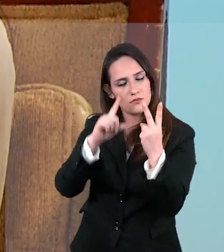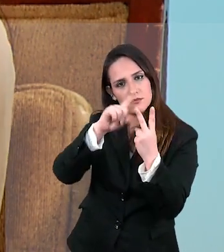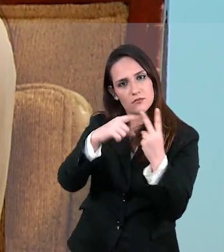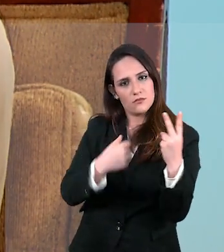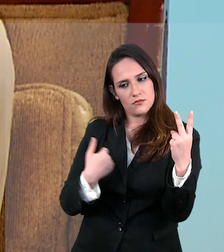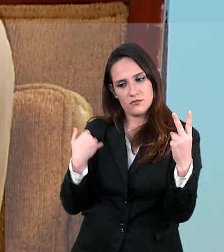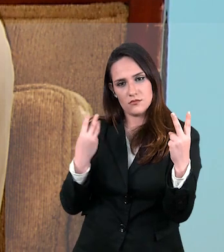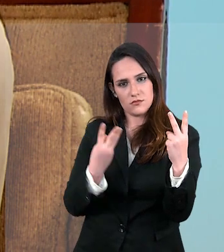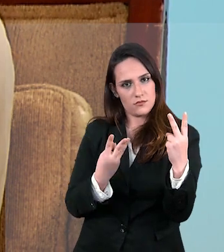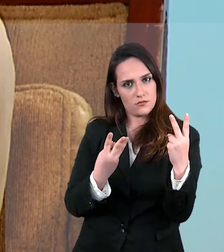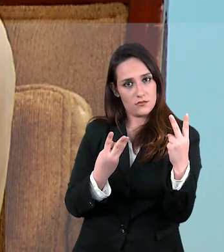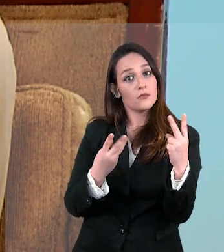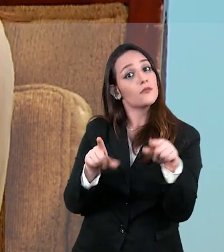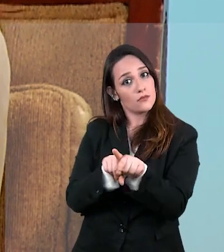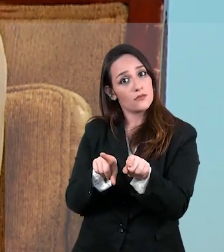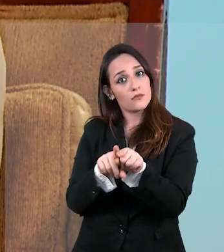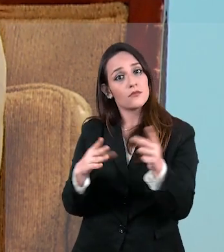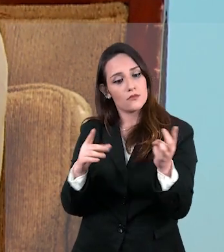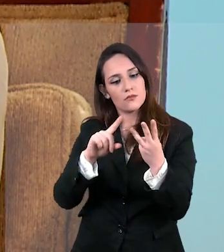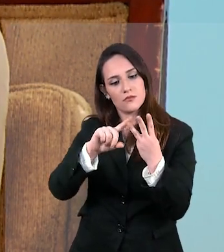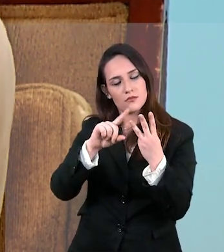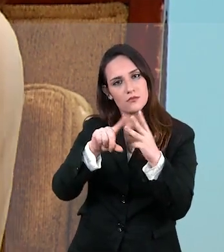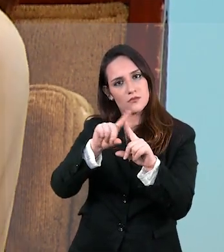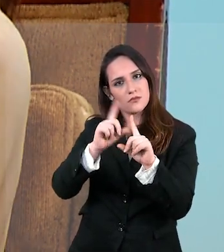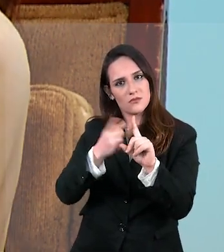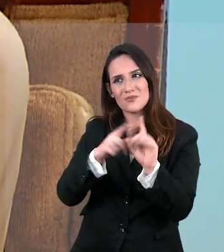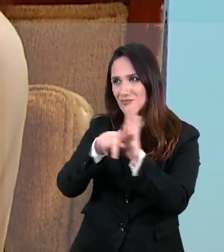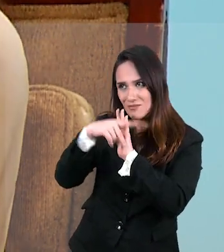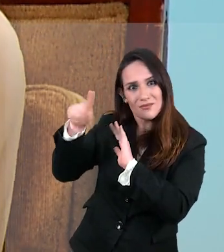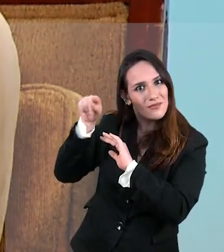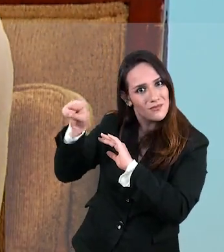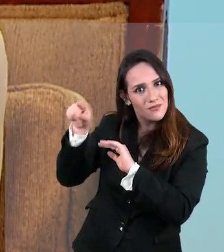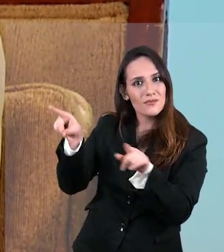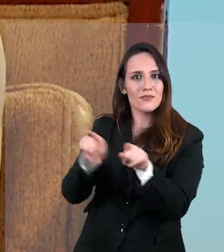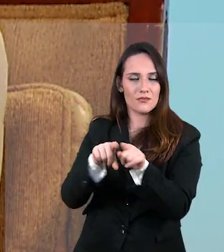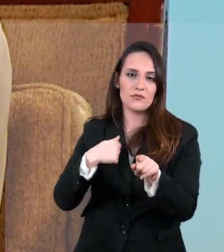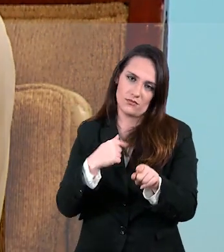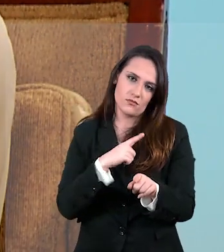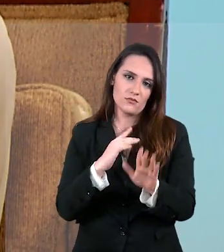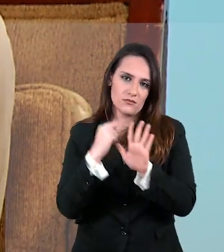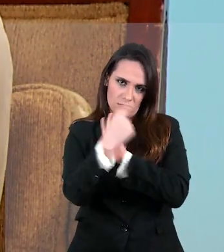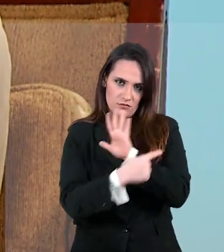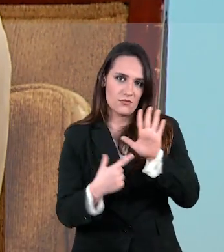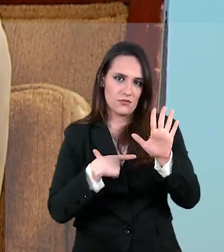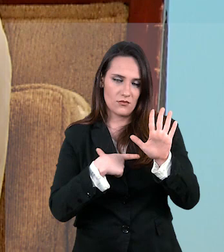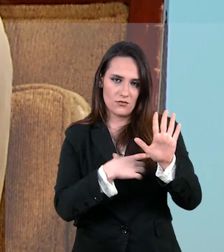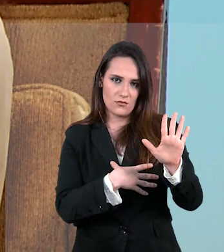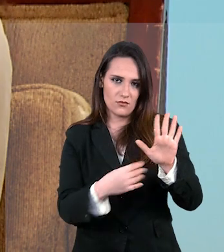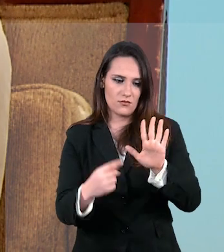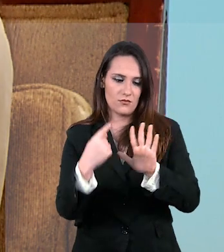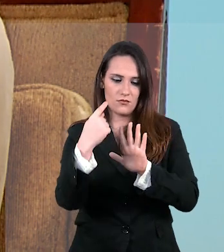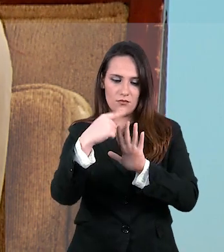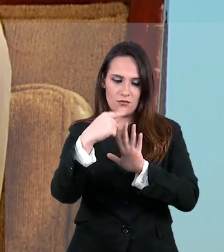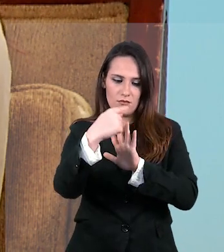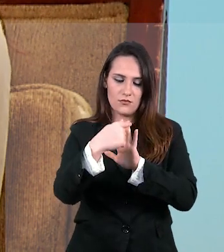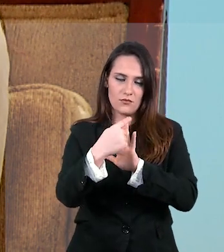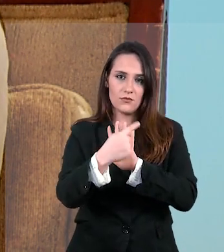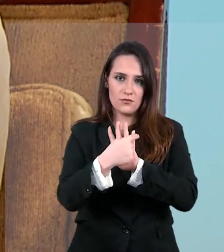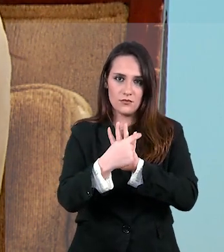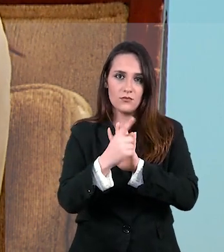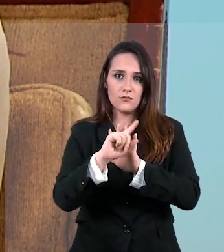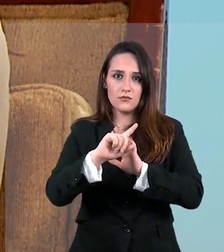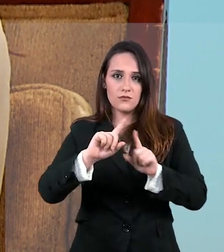de 3 anos de idade, e eu estava grávida do 2º filho dele, 5º filho meu, estava grávida de 1